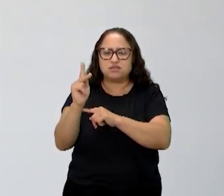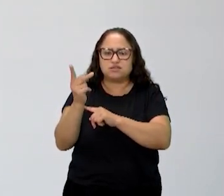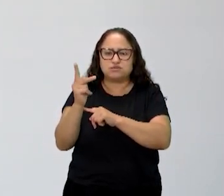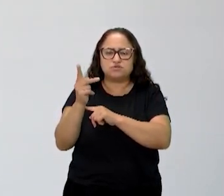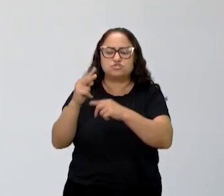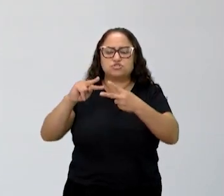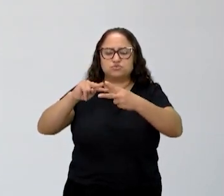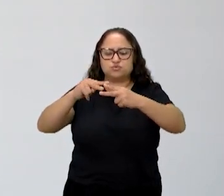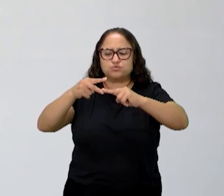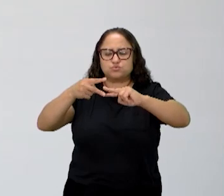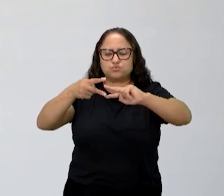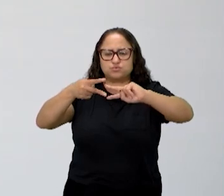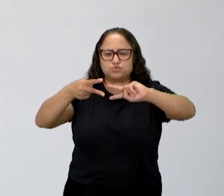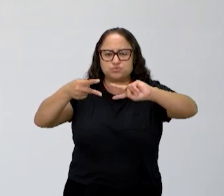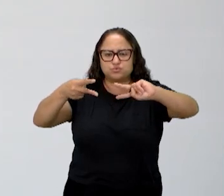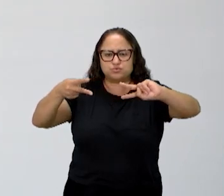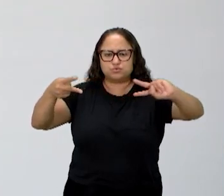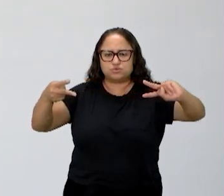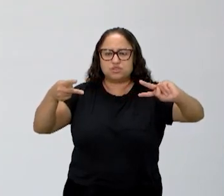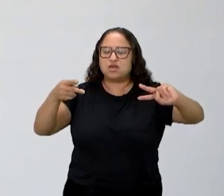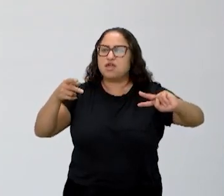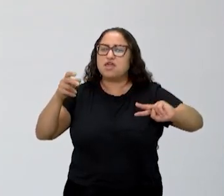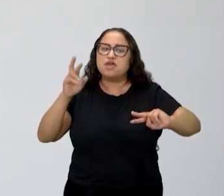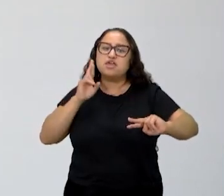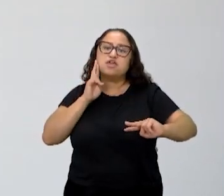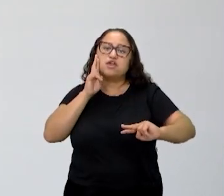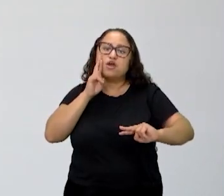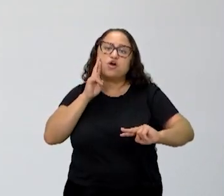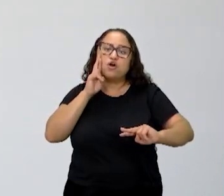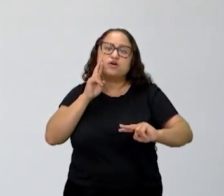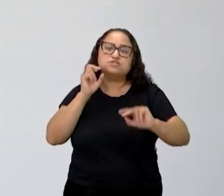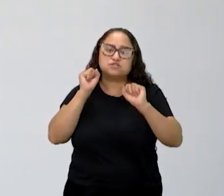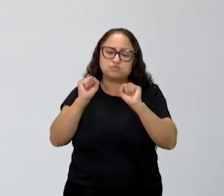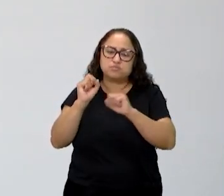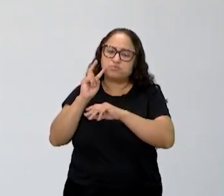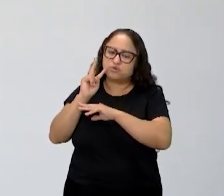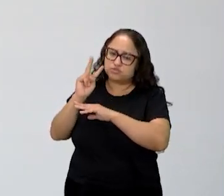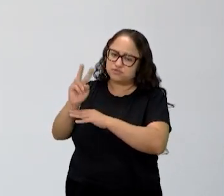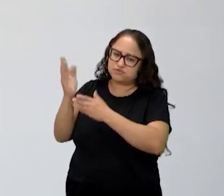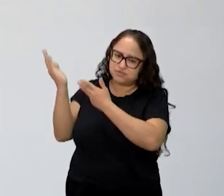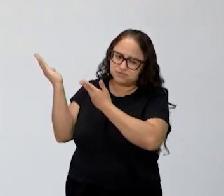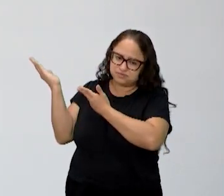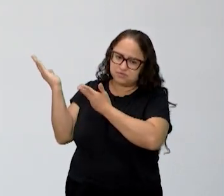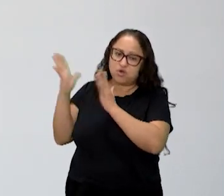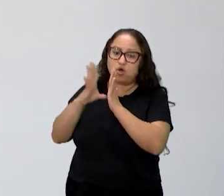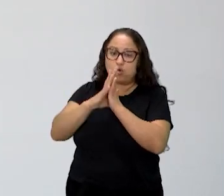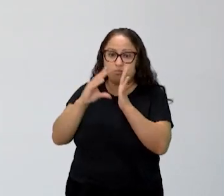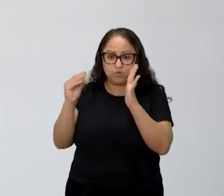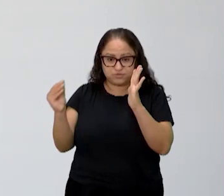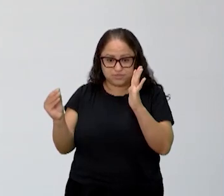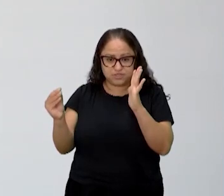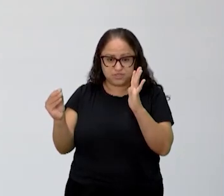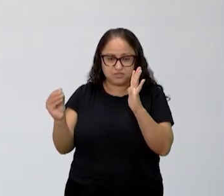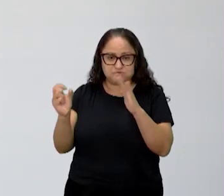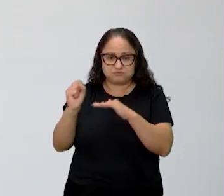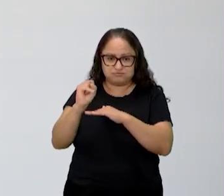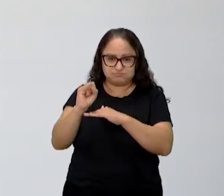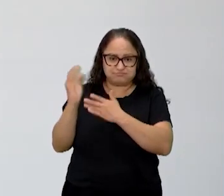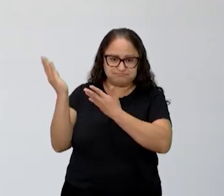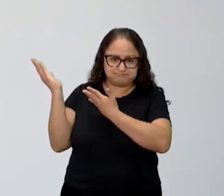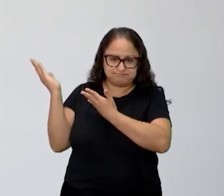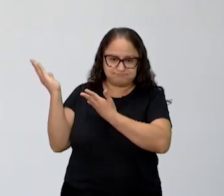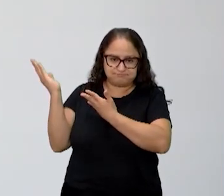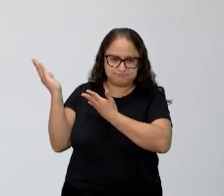que são essas ligações em rosa que vocês podem ver aqui no meu modelo, né? Se eu virar um pouquinho mais